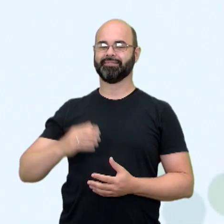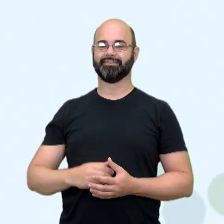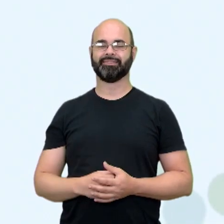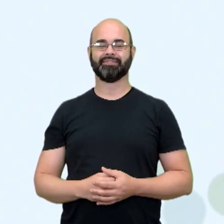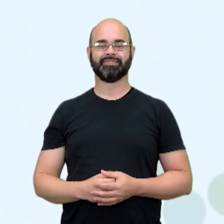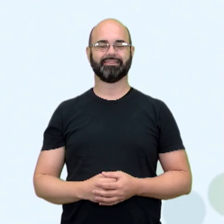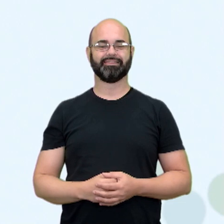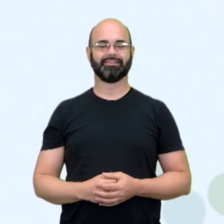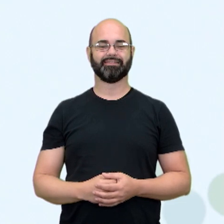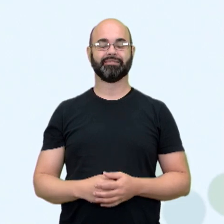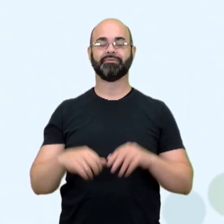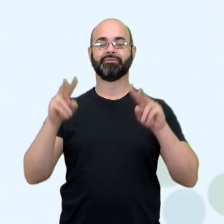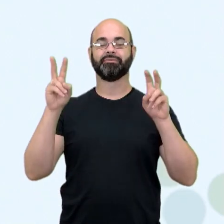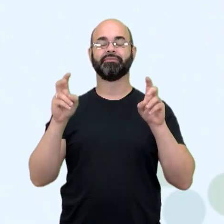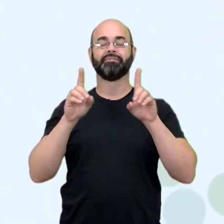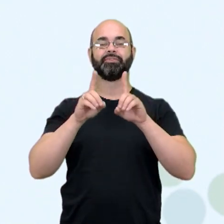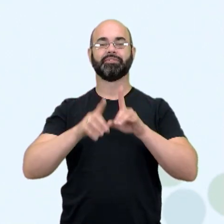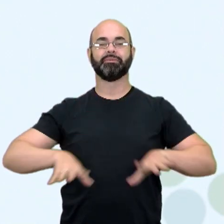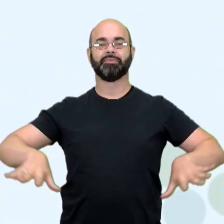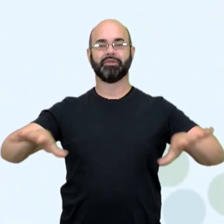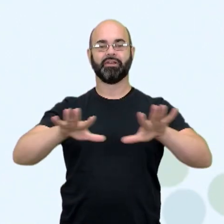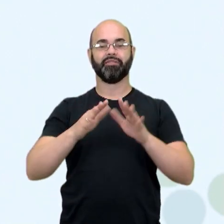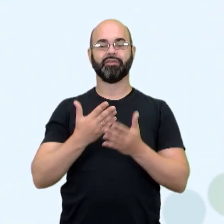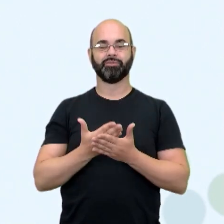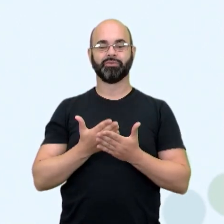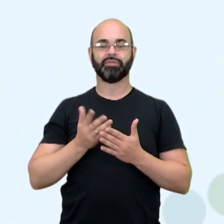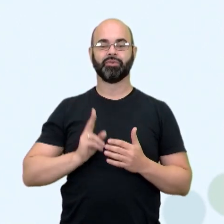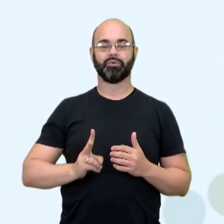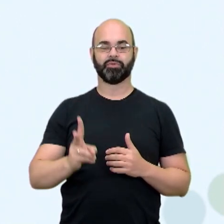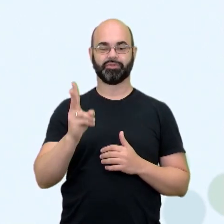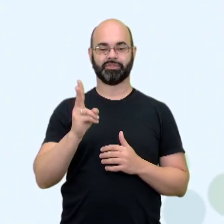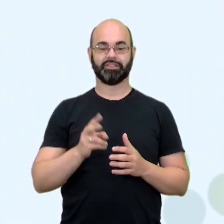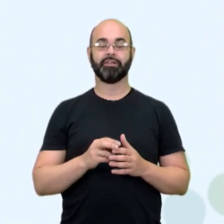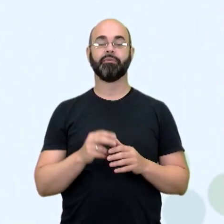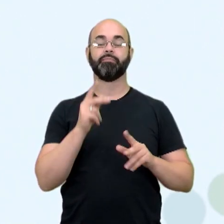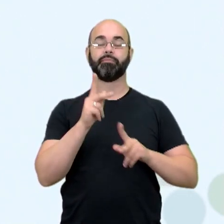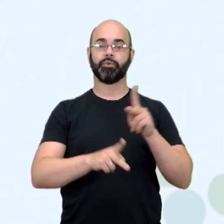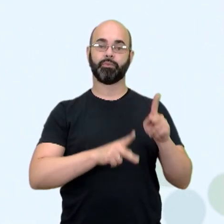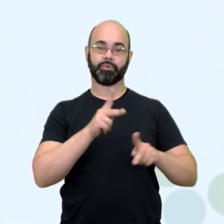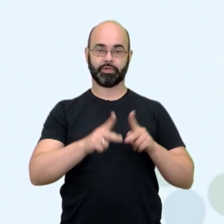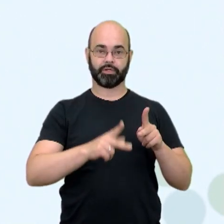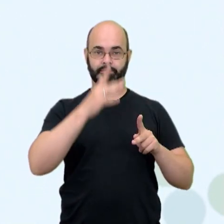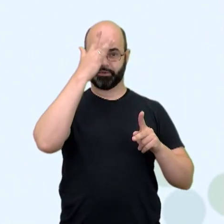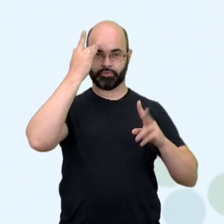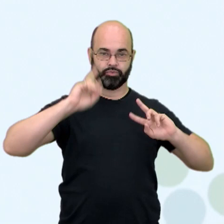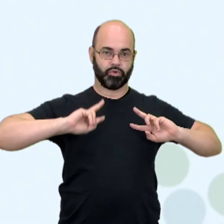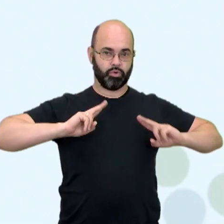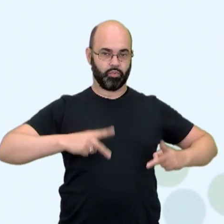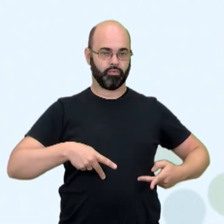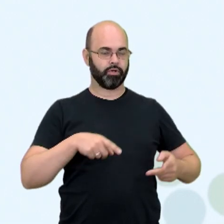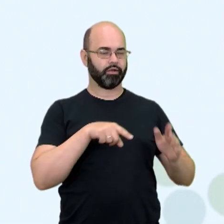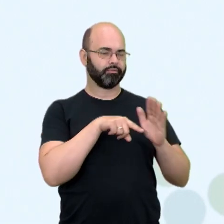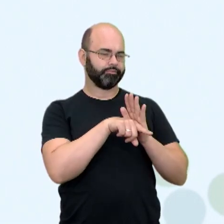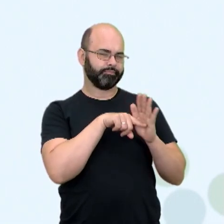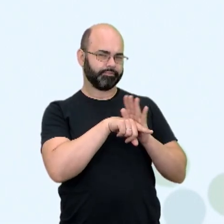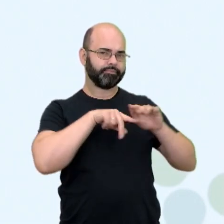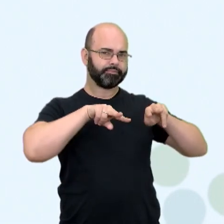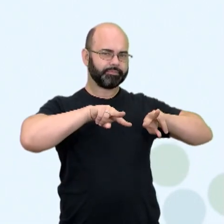aí ao assunto da demografia e investigações das populações